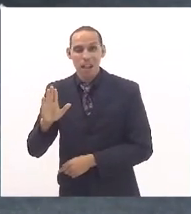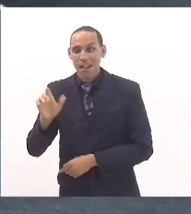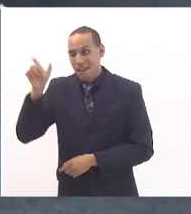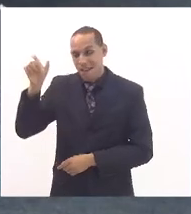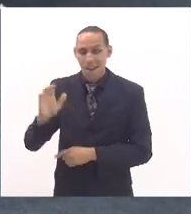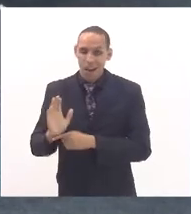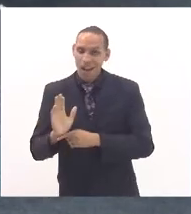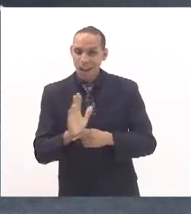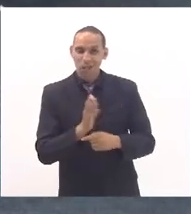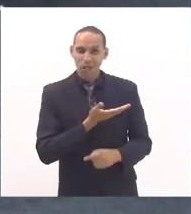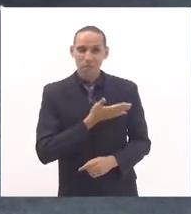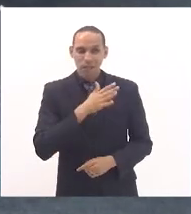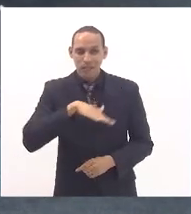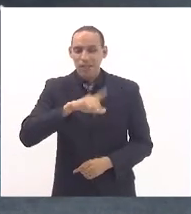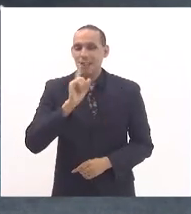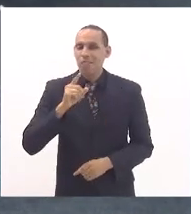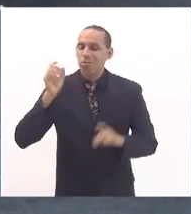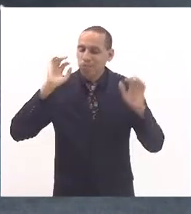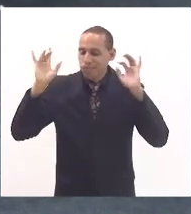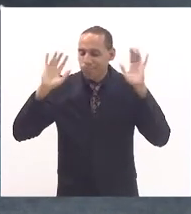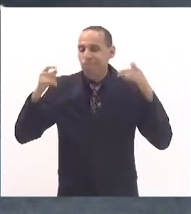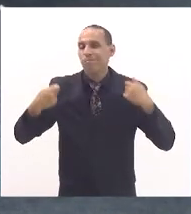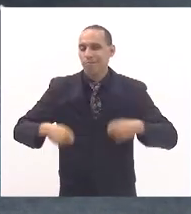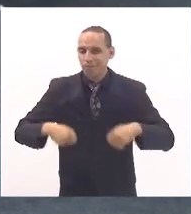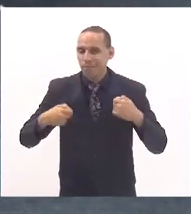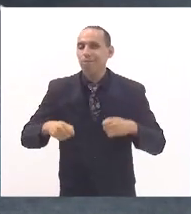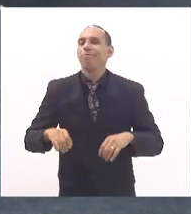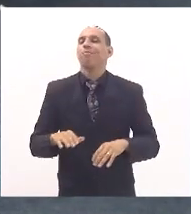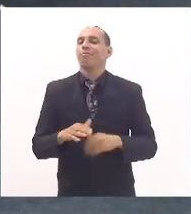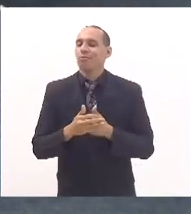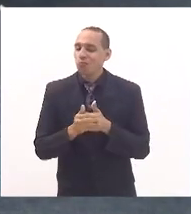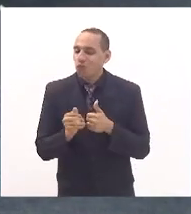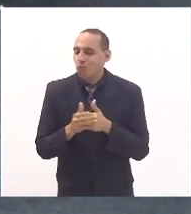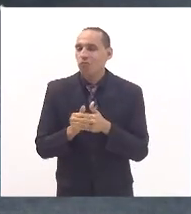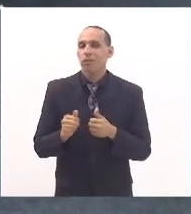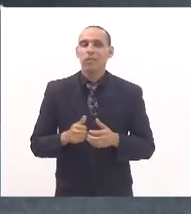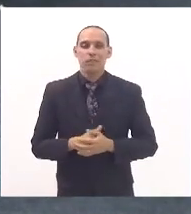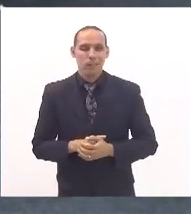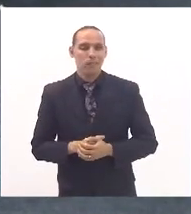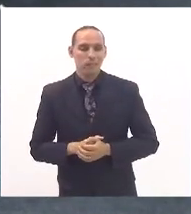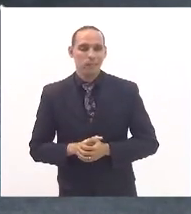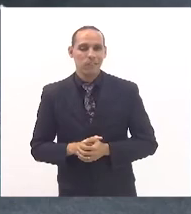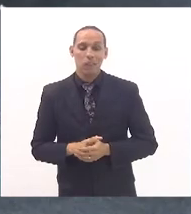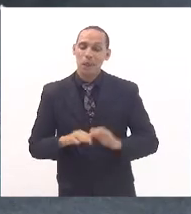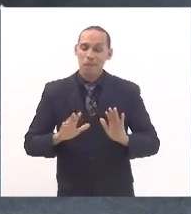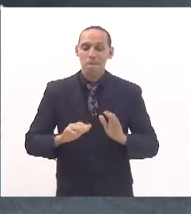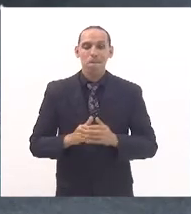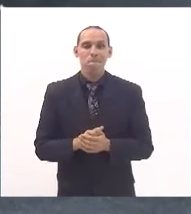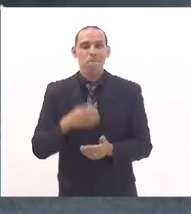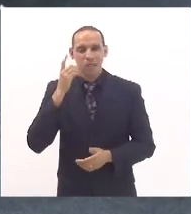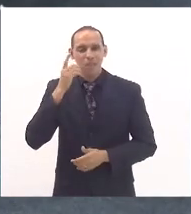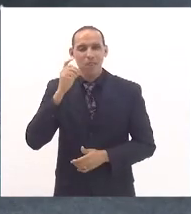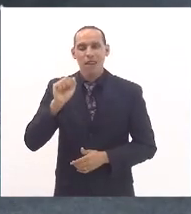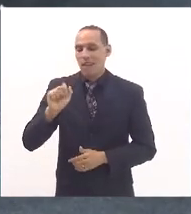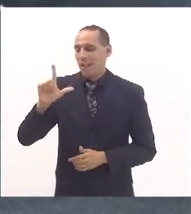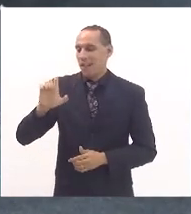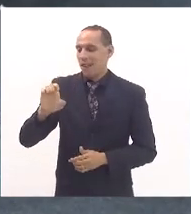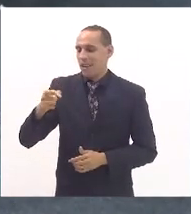Precisa fazer uma reflexão caridosa. Mas o deputado Alexandre